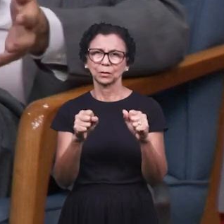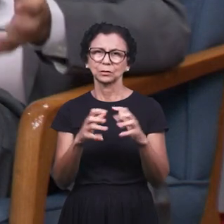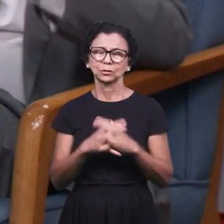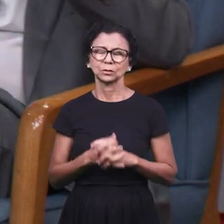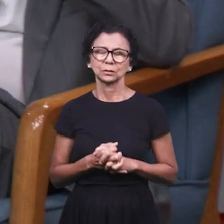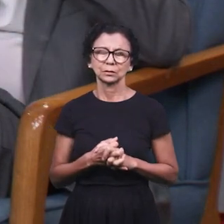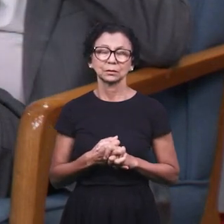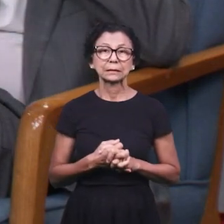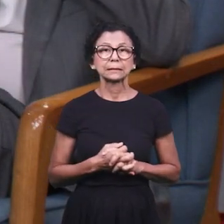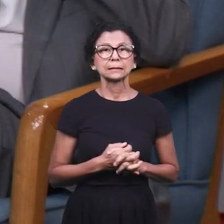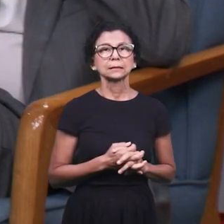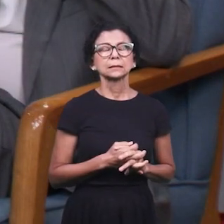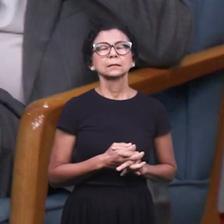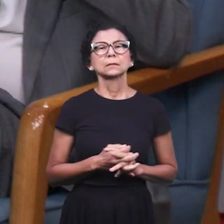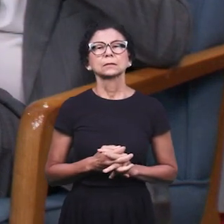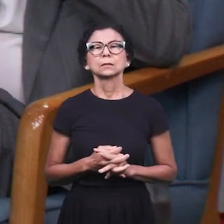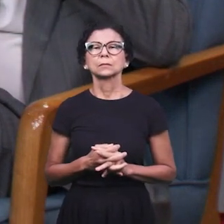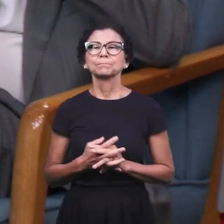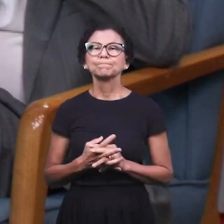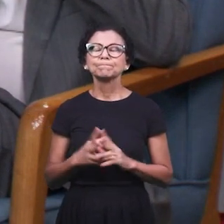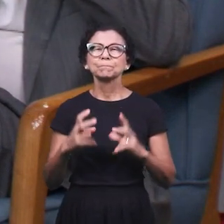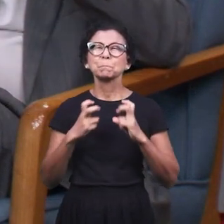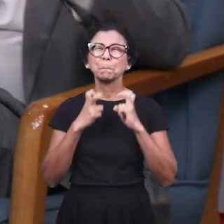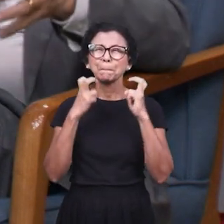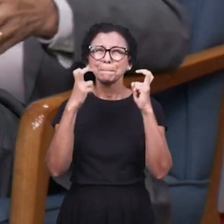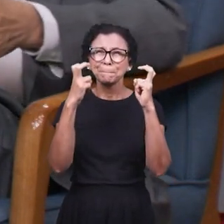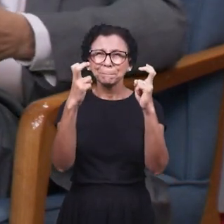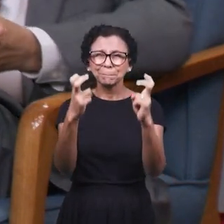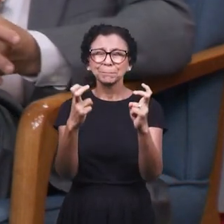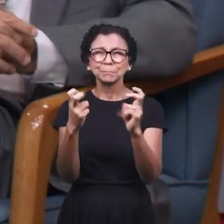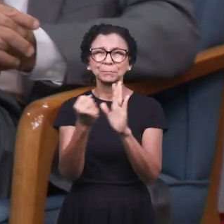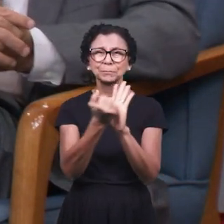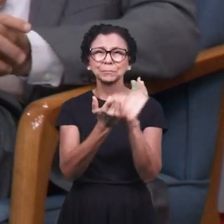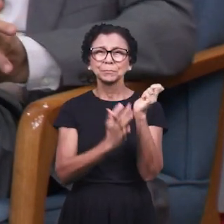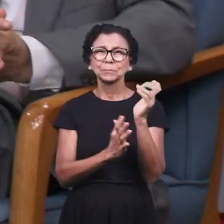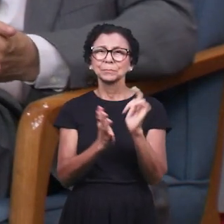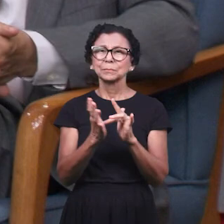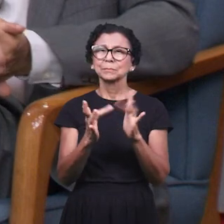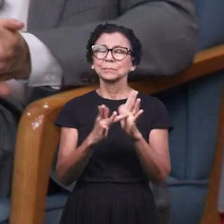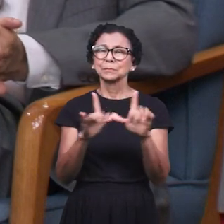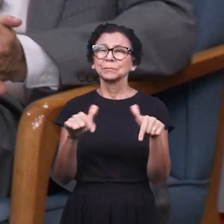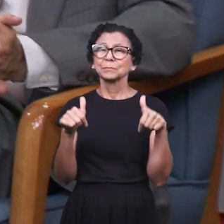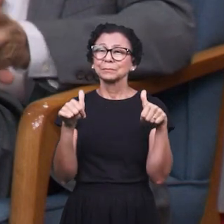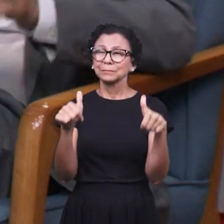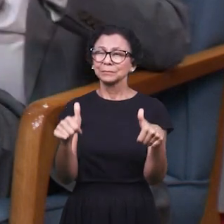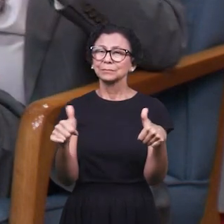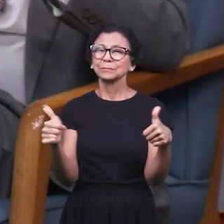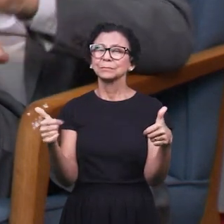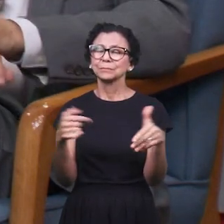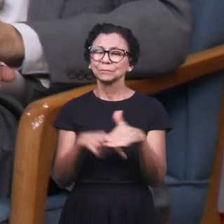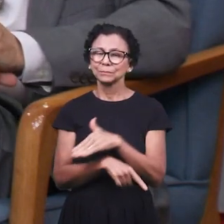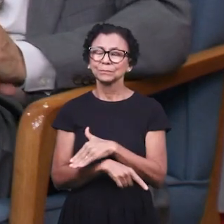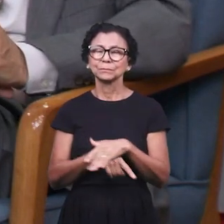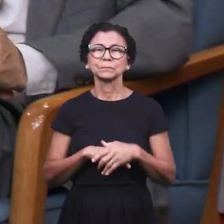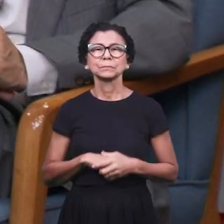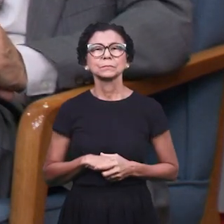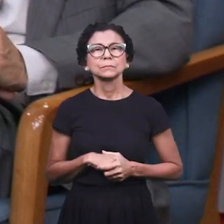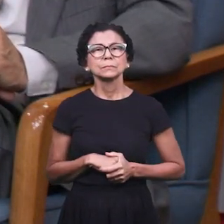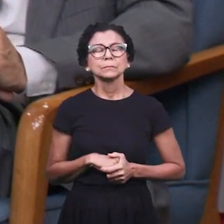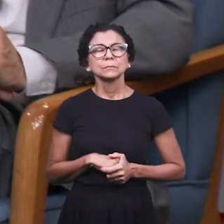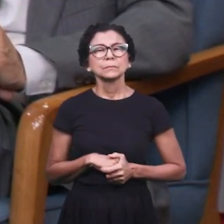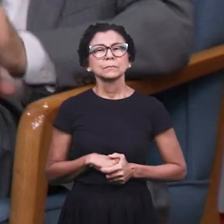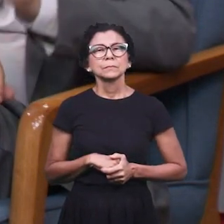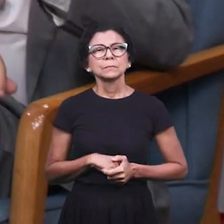Mas a importância ali da comunhão e do clamor, porque naquele momento da ministração ali, isso é muito importante com relação ao